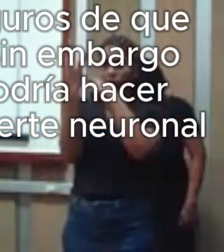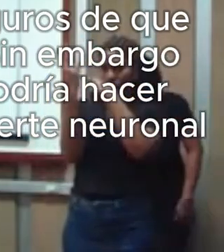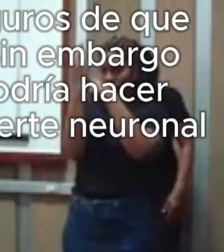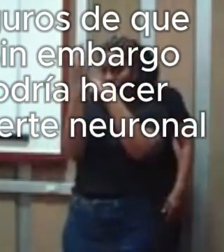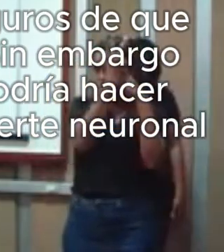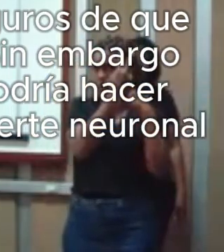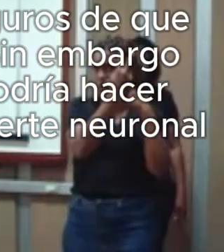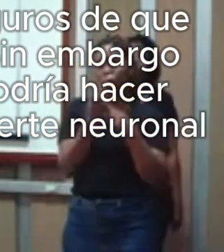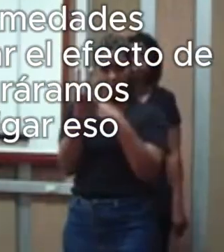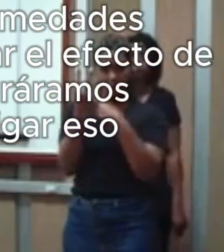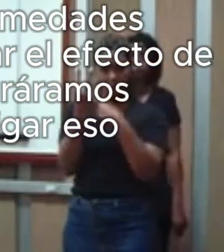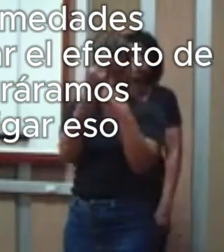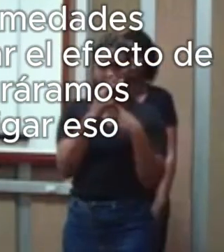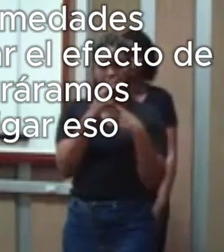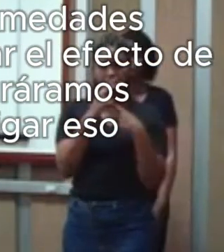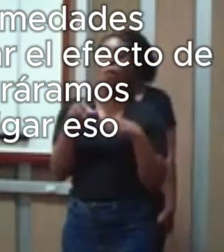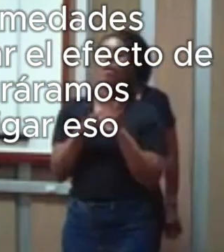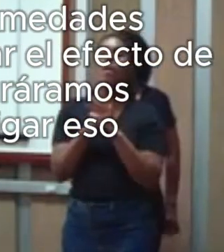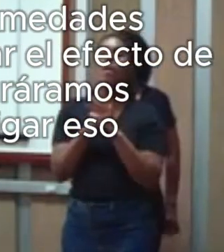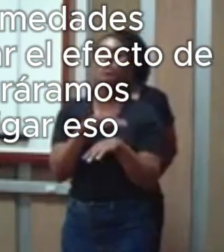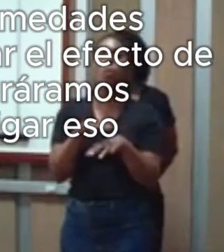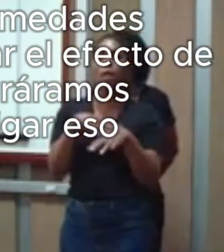envolva morte neuronal, como